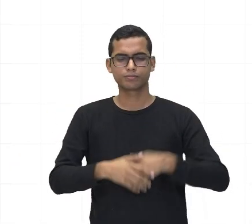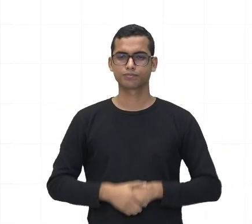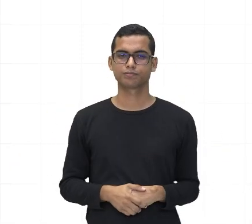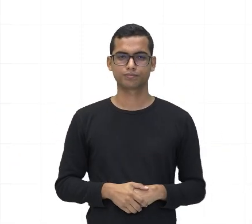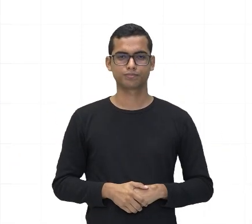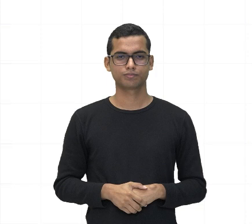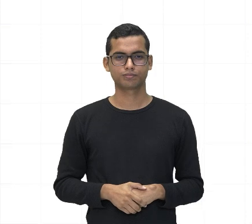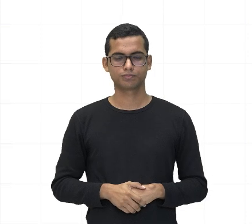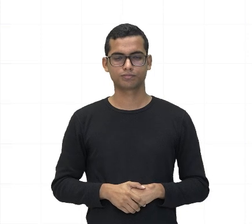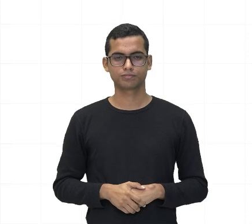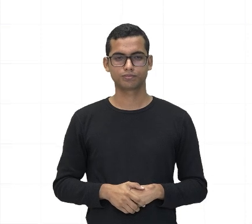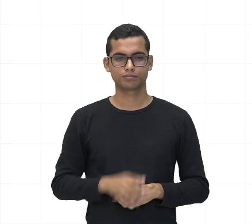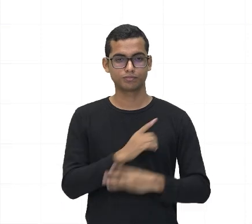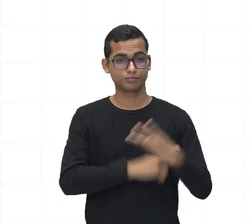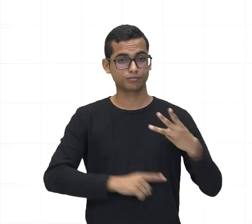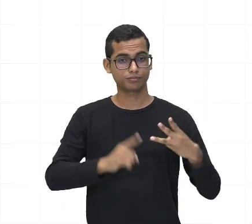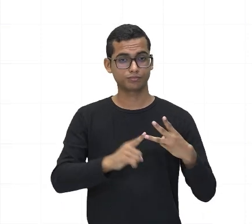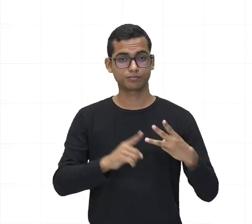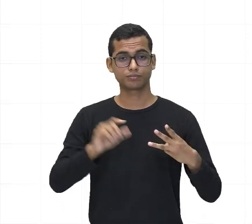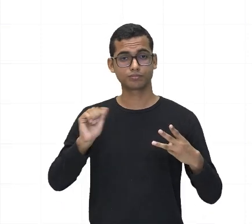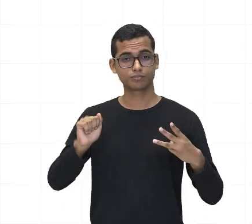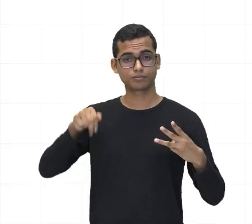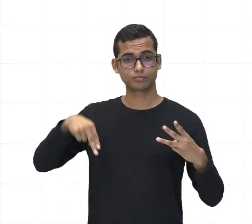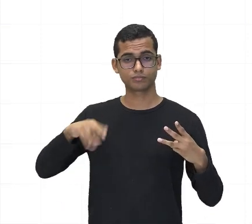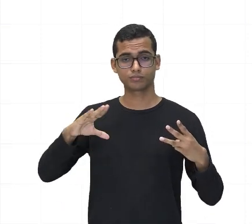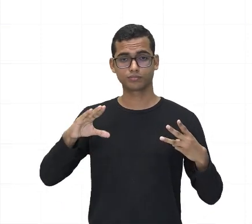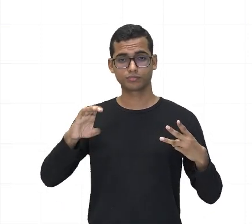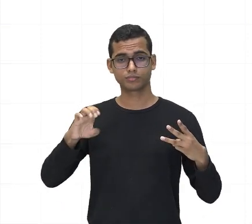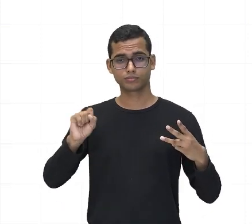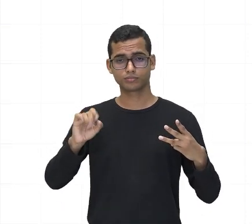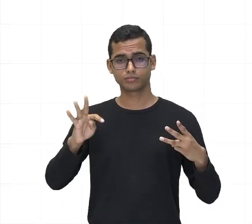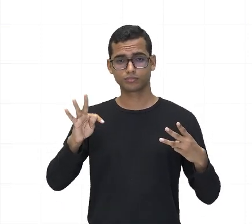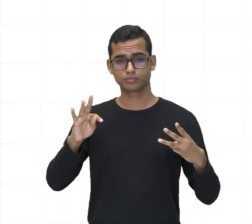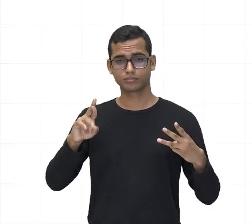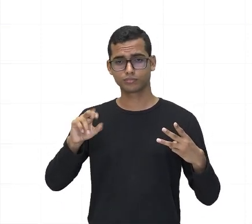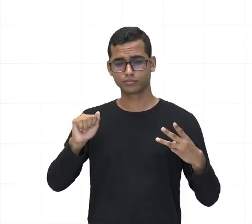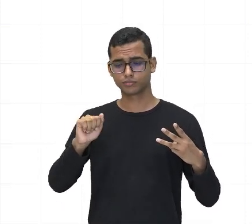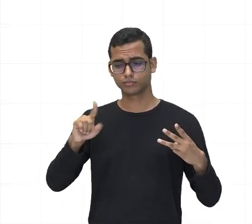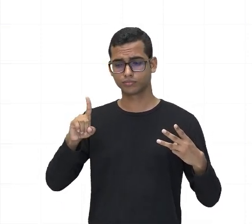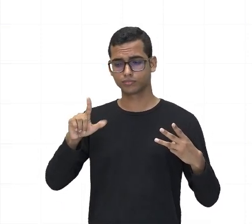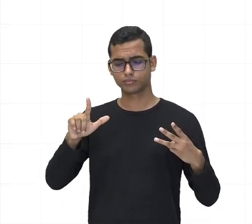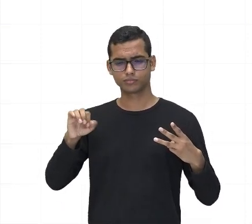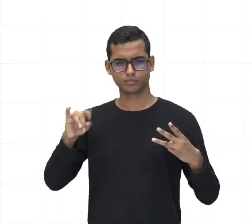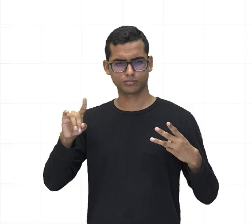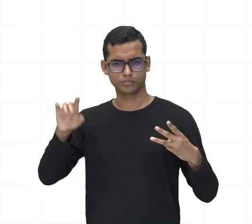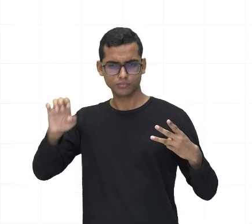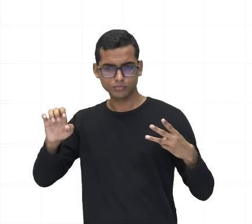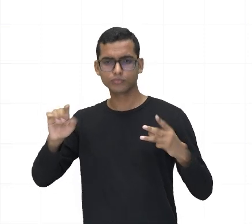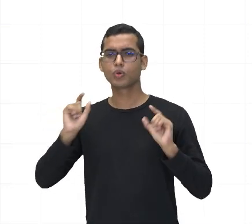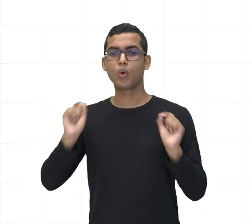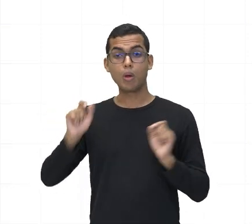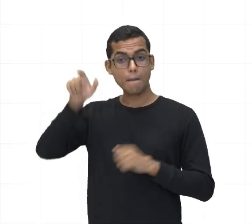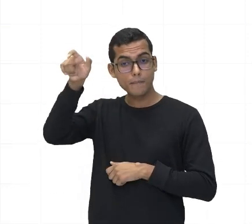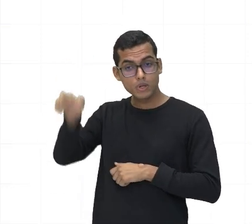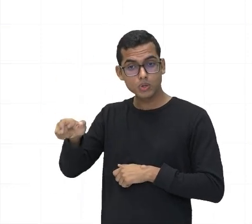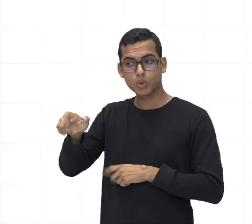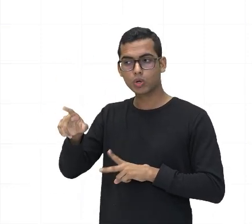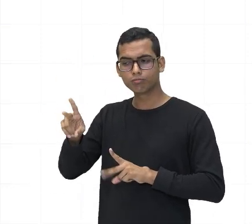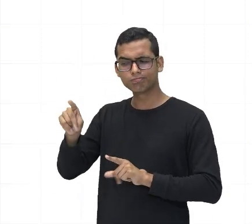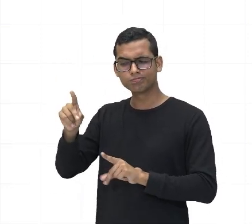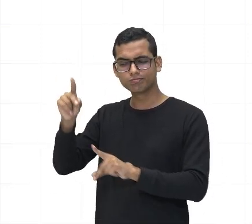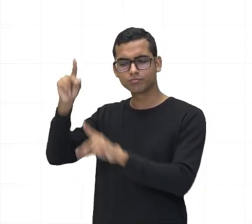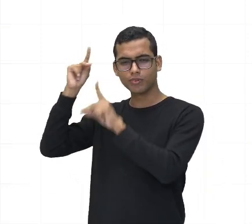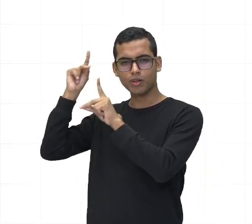nós temos a ancestralidade. Olha que bonito, assim como para as religiões de matriz africana, para